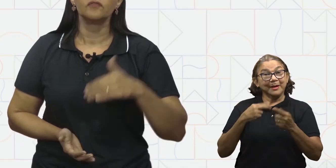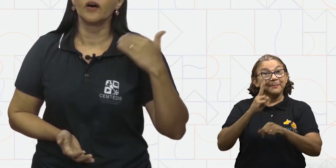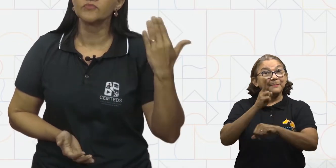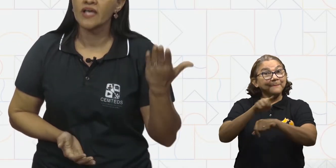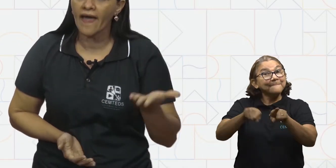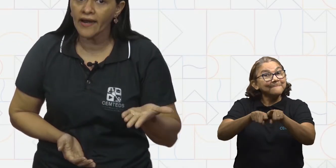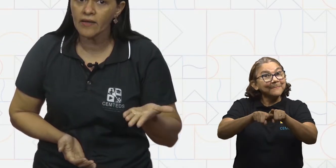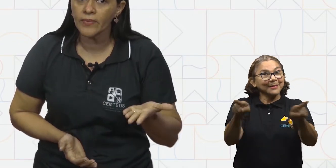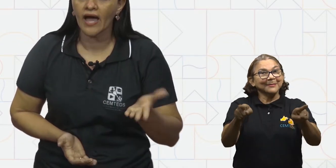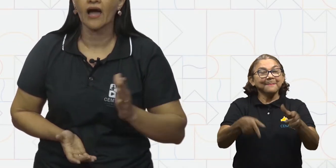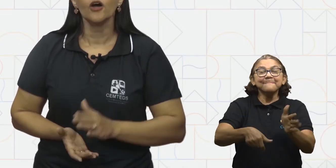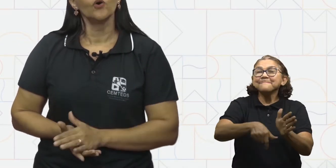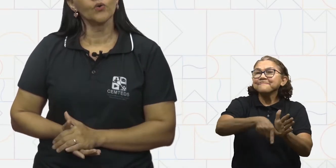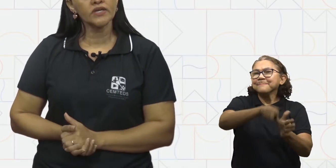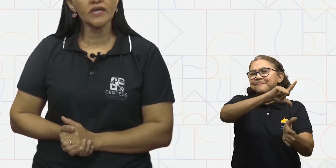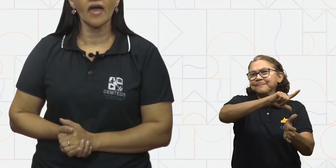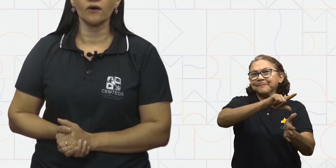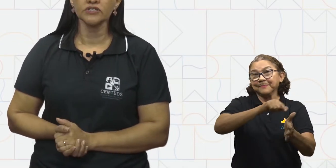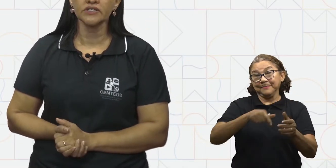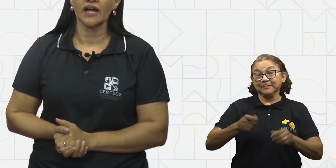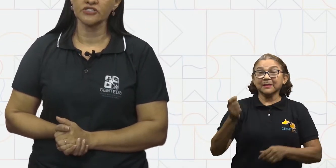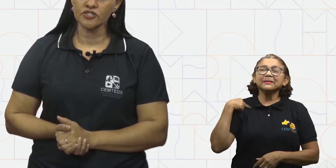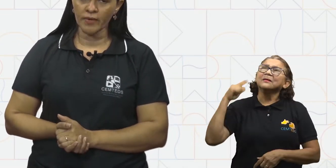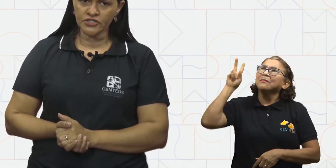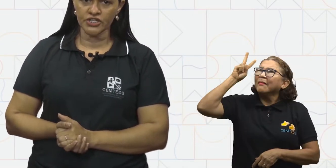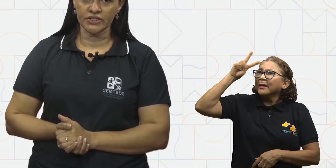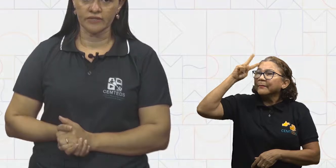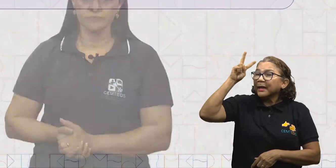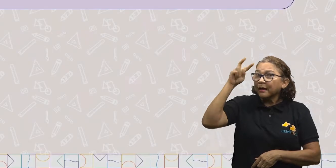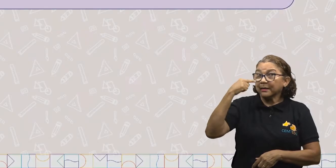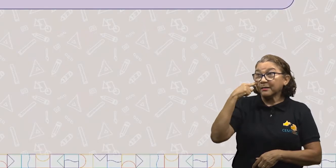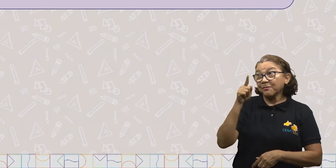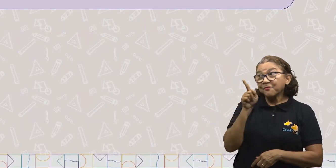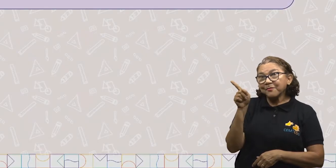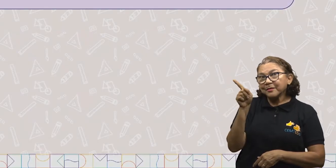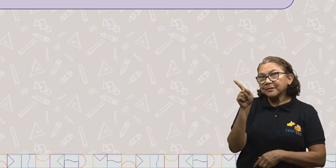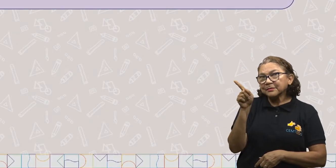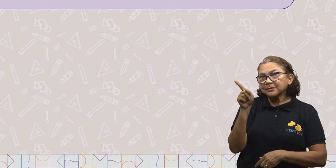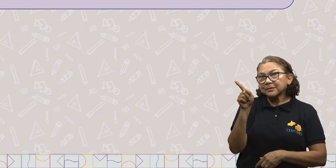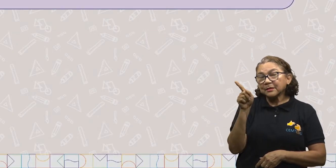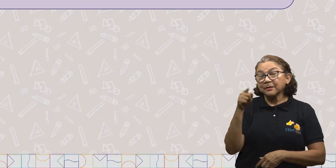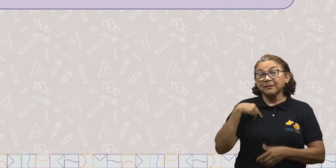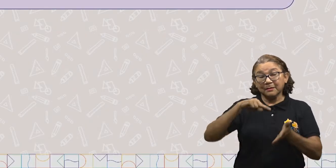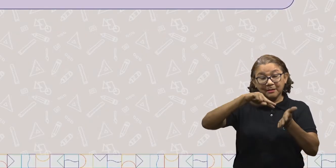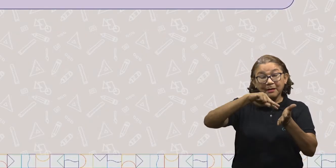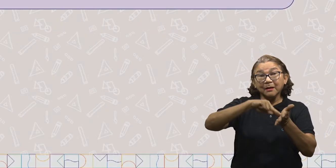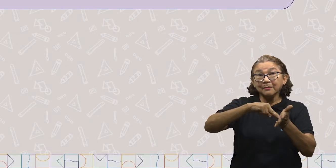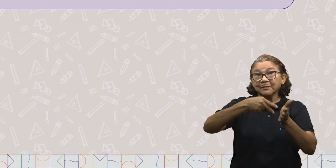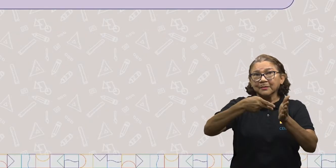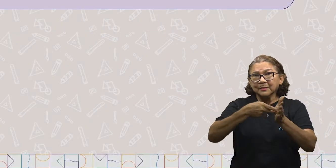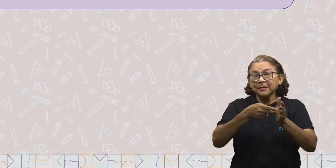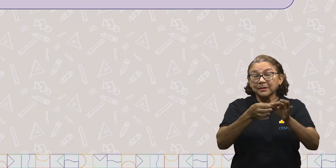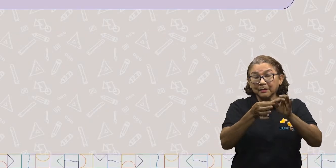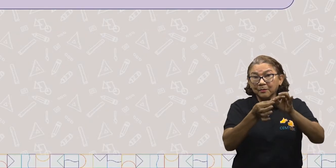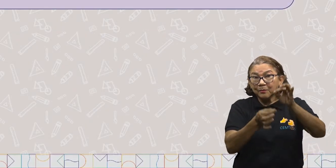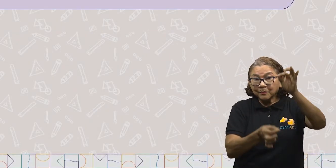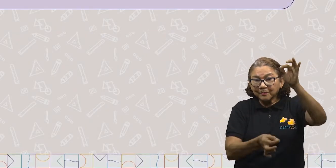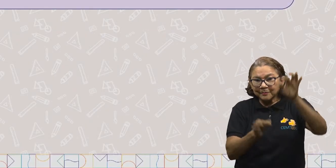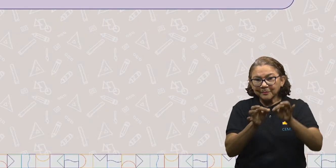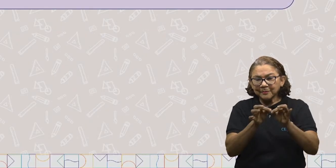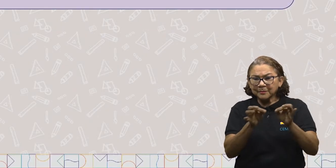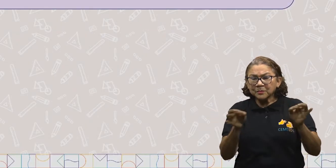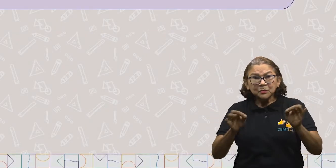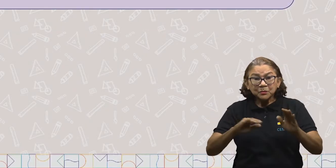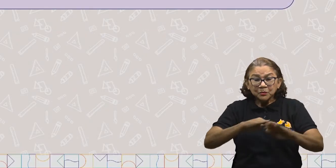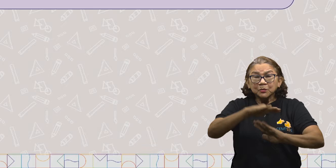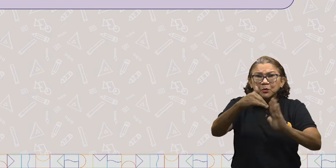antes, vamos relembrar o que é unidade de medida. Unidade de medida é tudo aquilo que pode ser